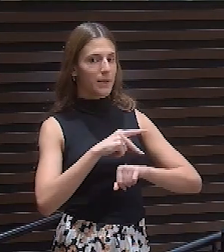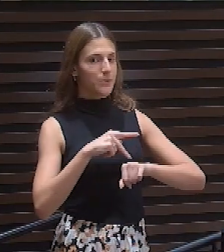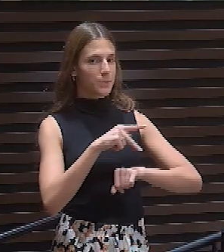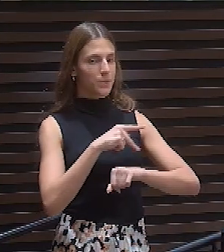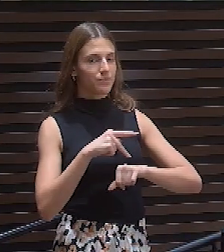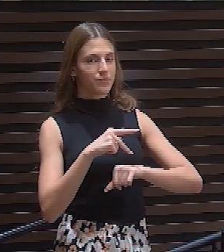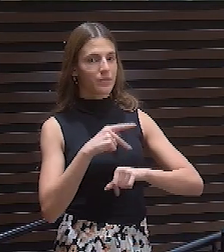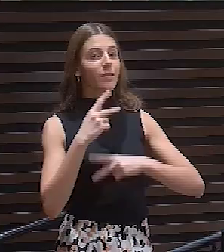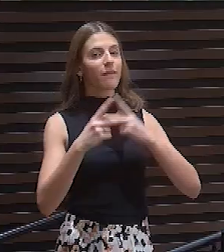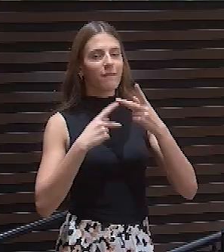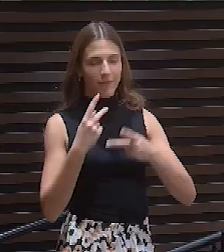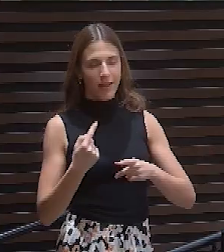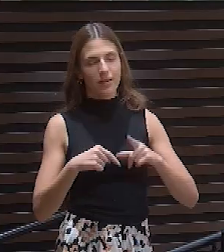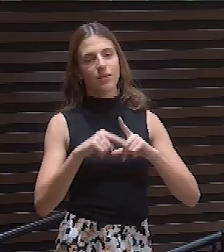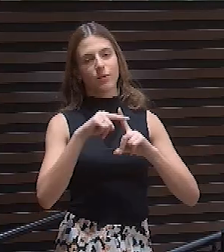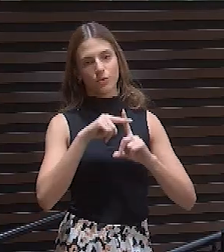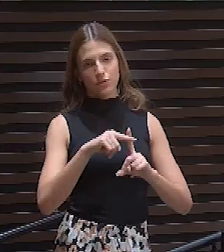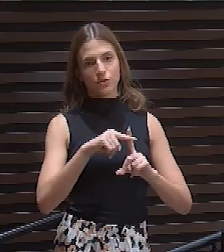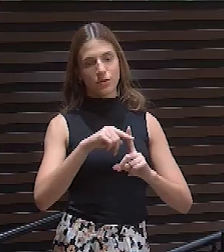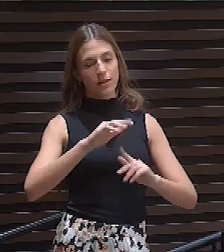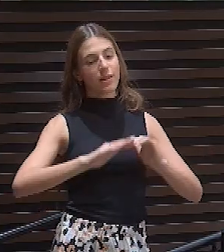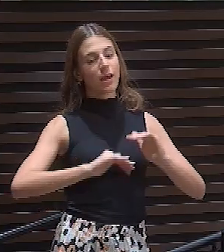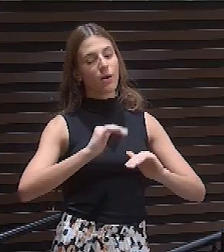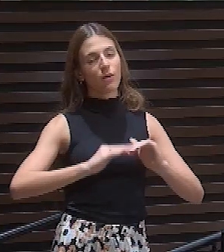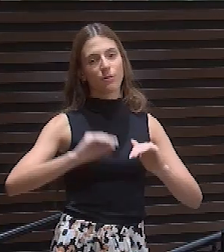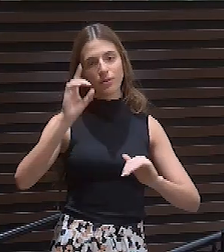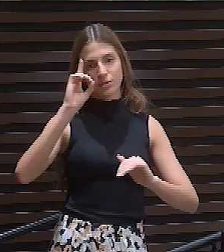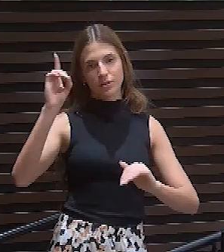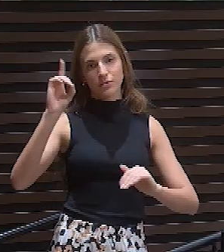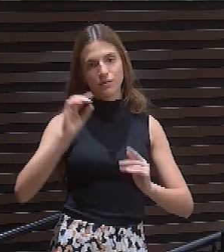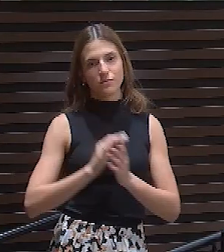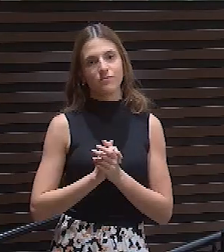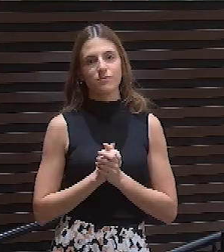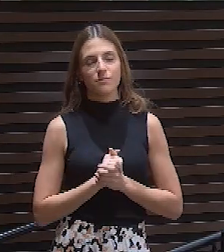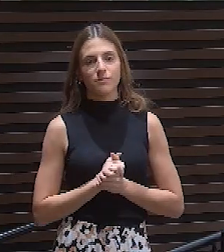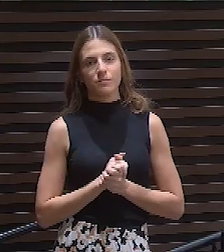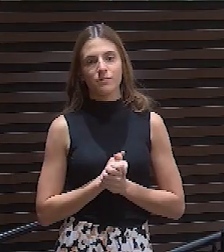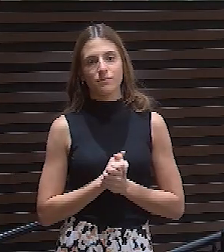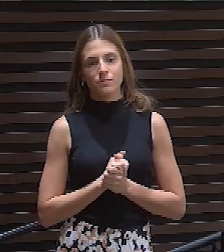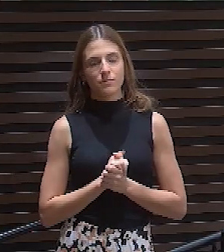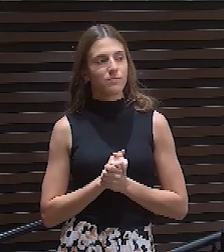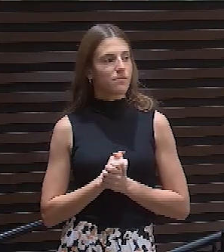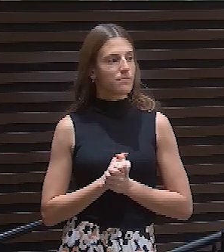que fala da cruz, que fala da obra de Deus.